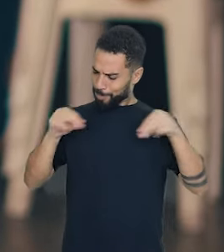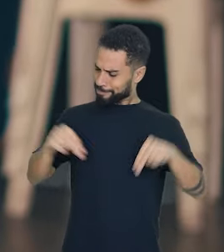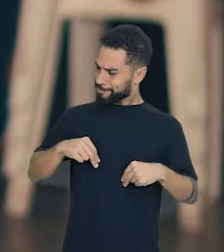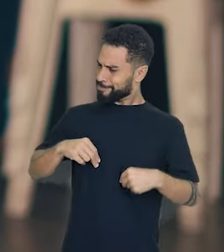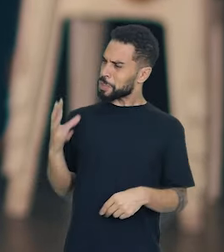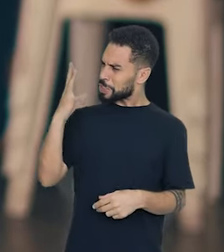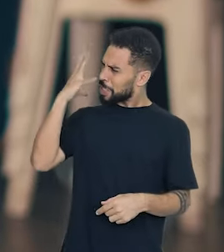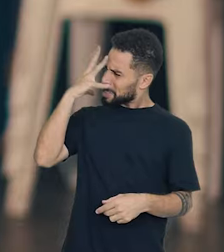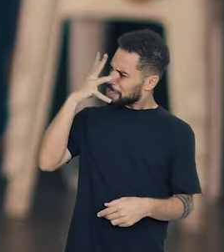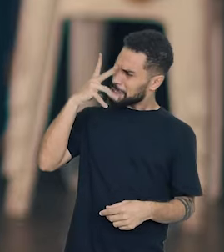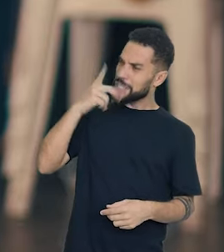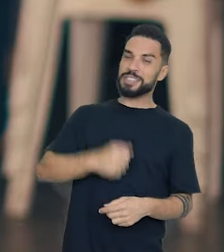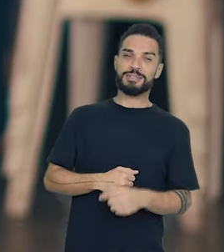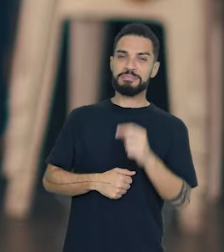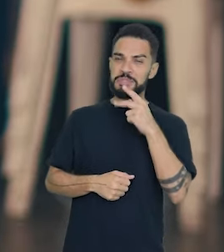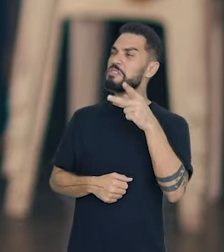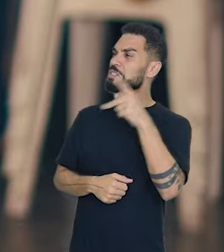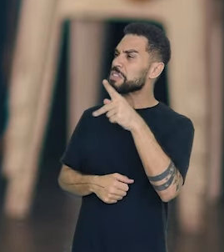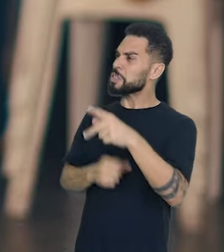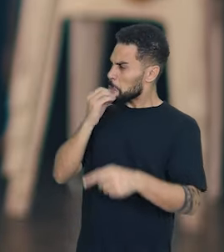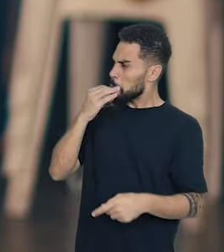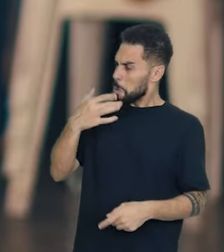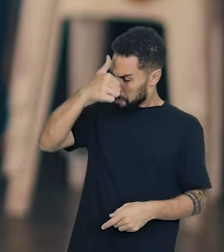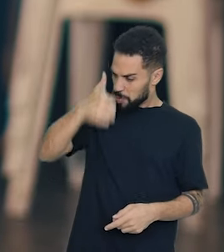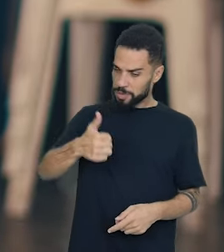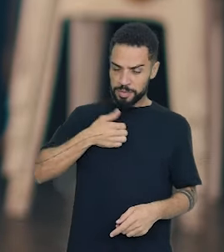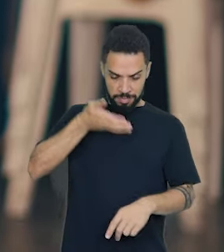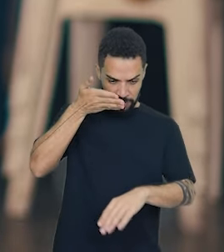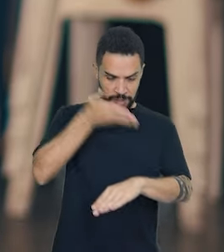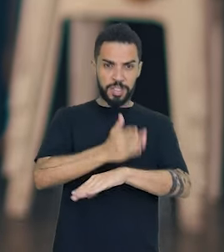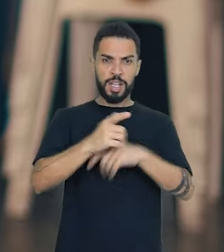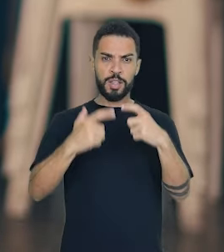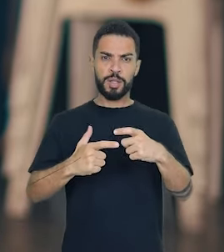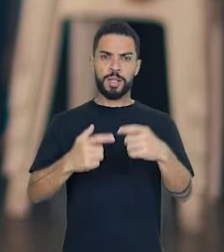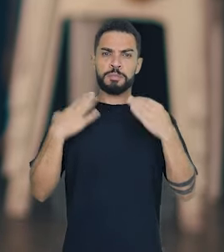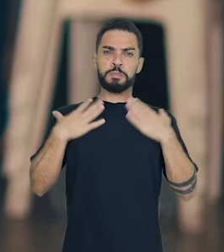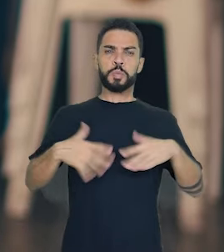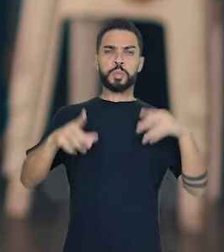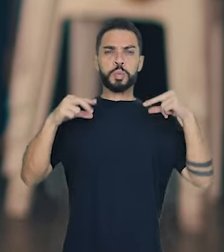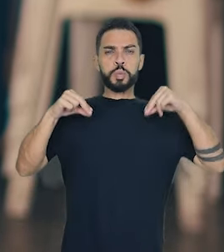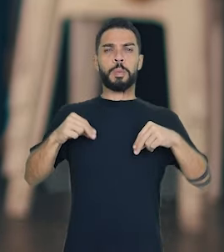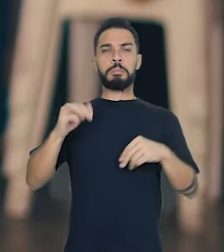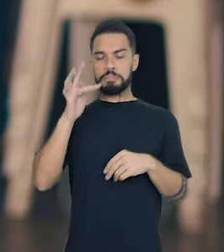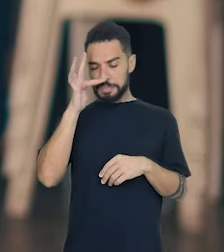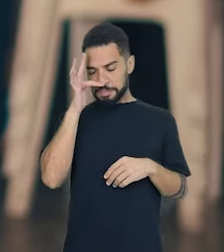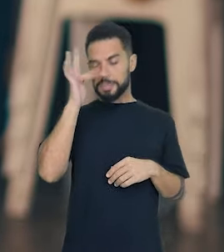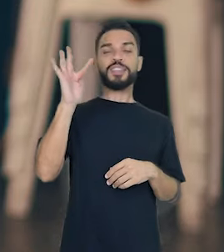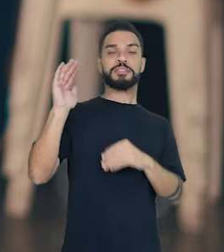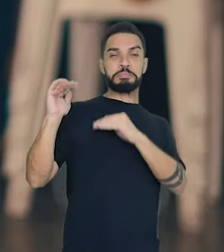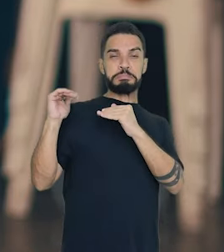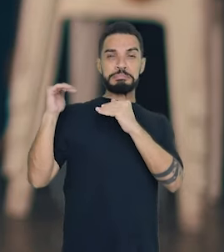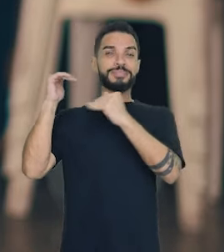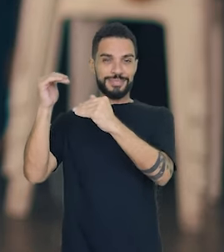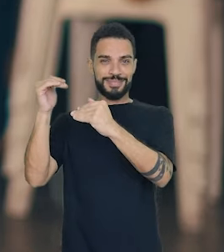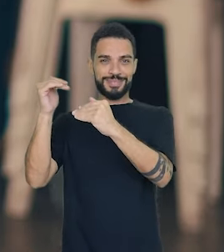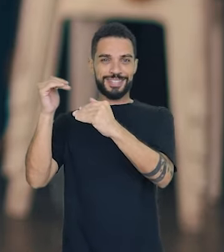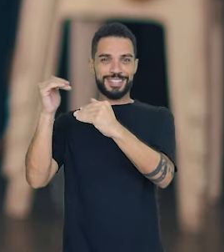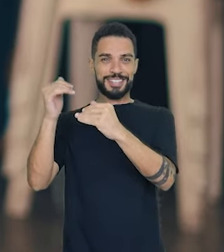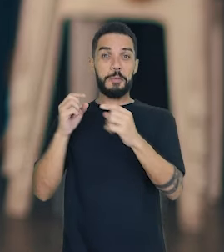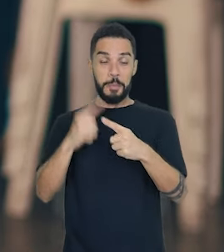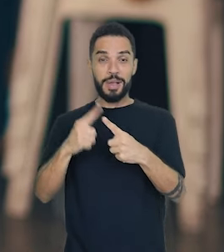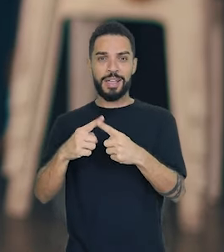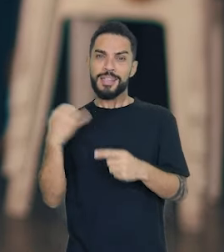lá na escola, você tem que ser profissional. Chegar na escola bem arrumado, bem vestido, isso aí o Valdemar faz muito bem. Me espelho muito